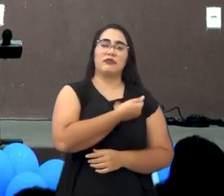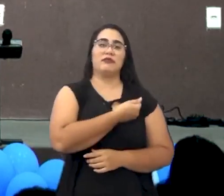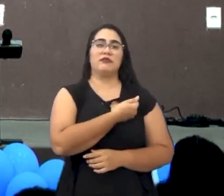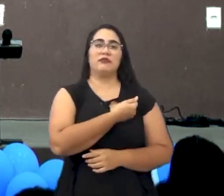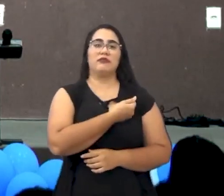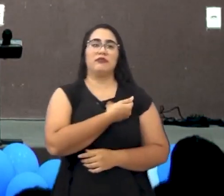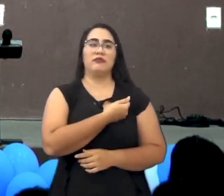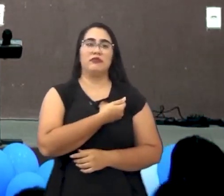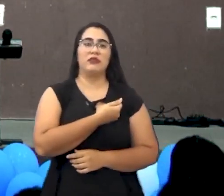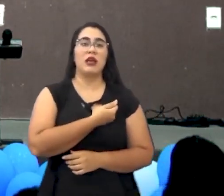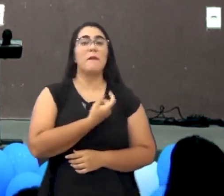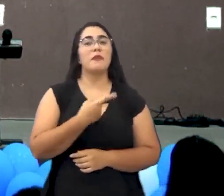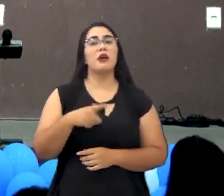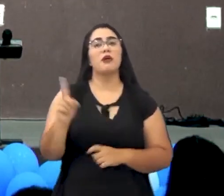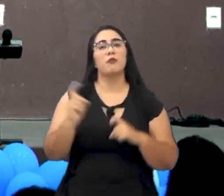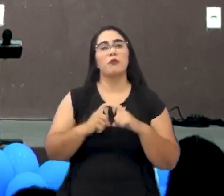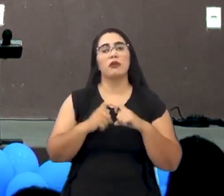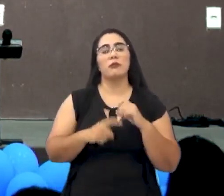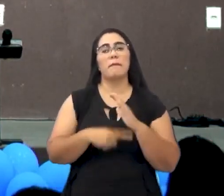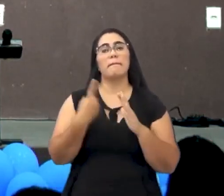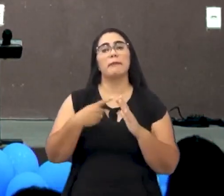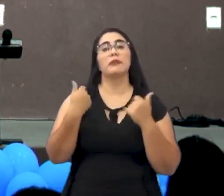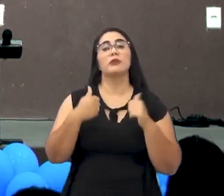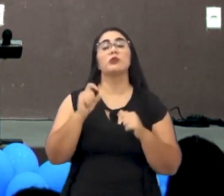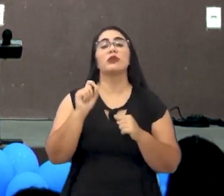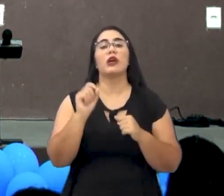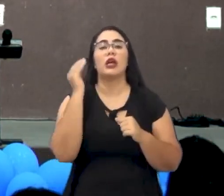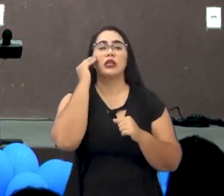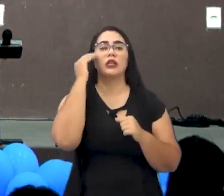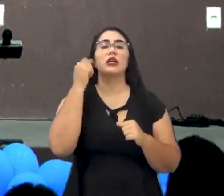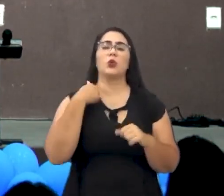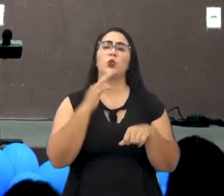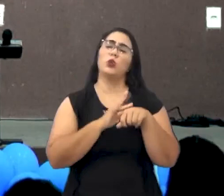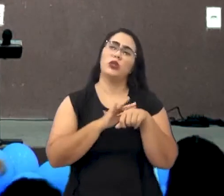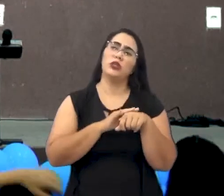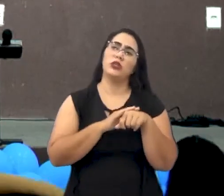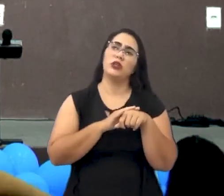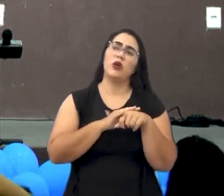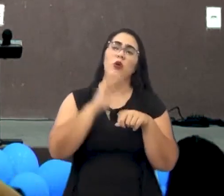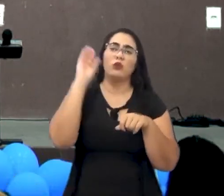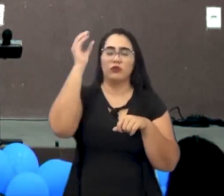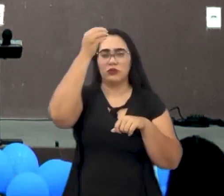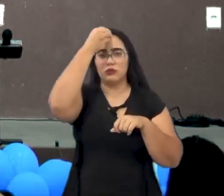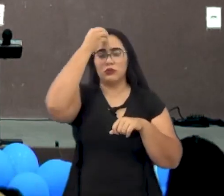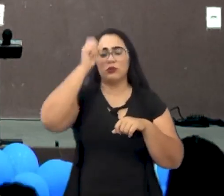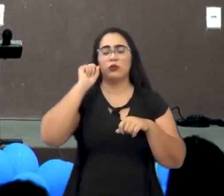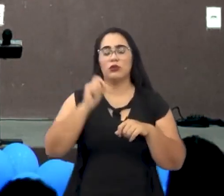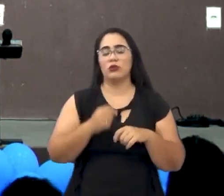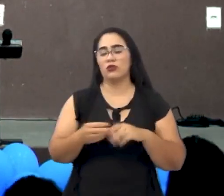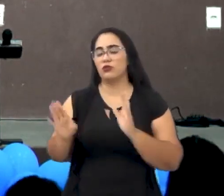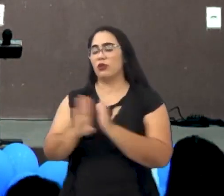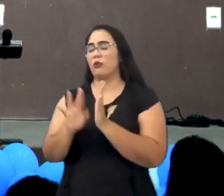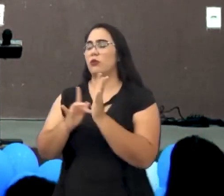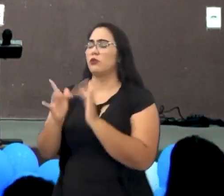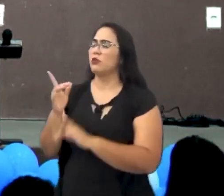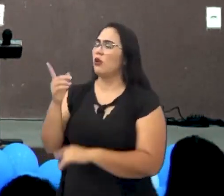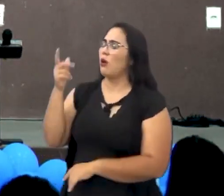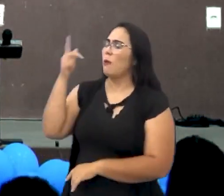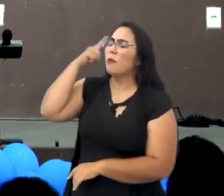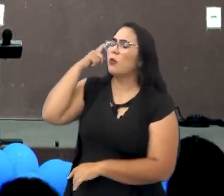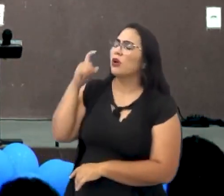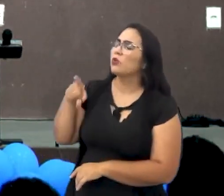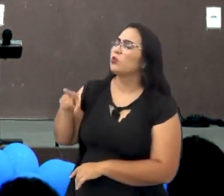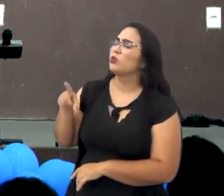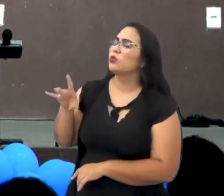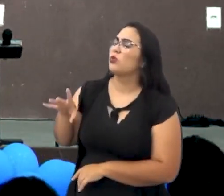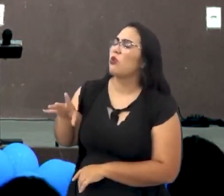ir para o médico, precisa primeiro entender que está doente. Os fariseus chegaram para Jesus e disseram: por que tu só anda com